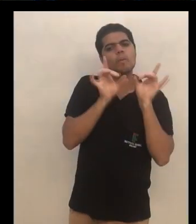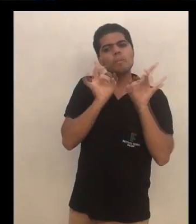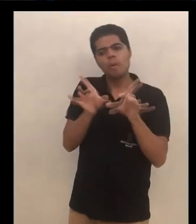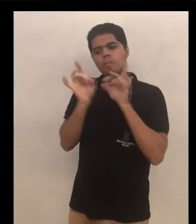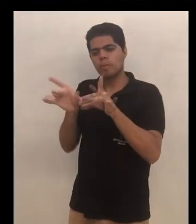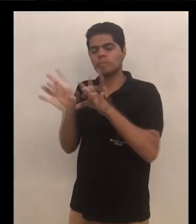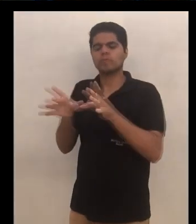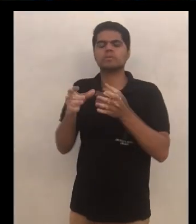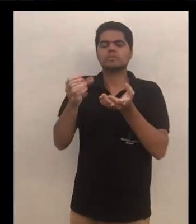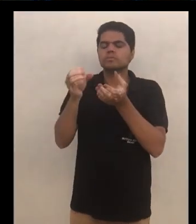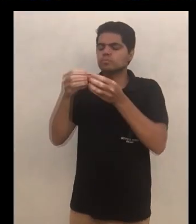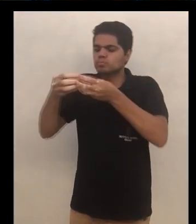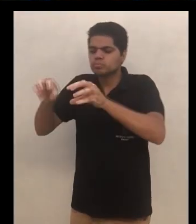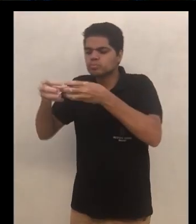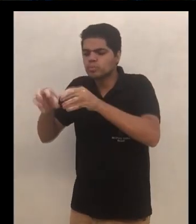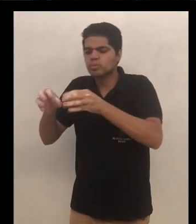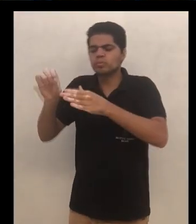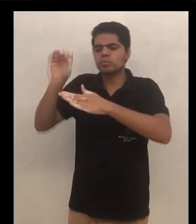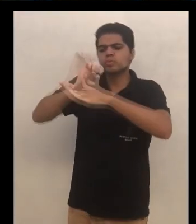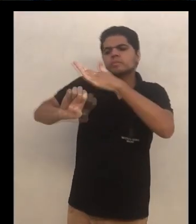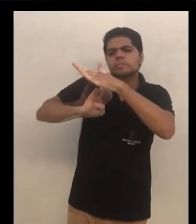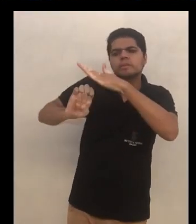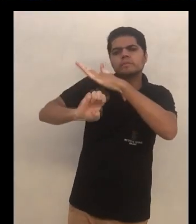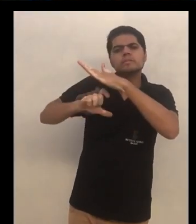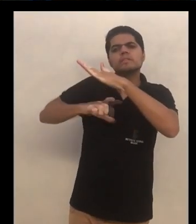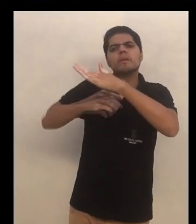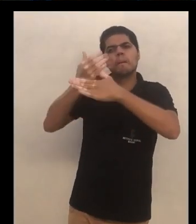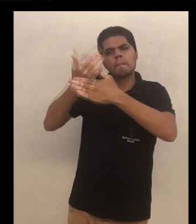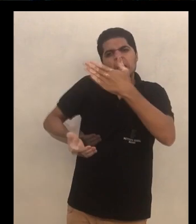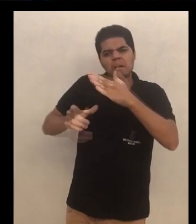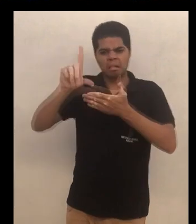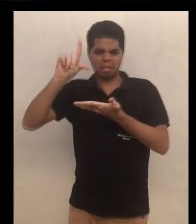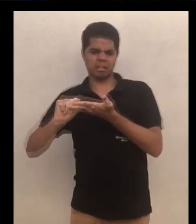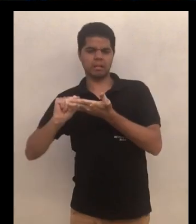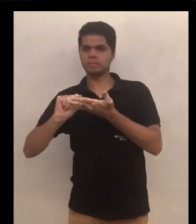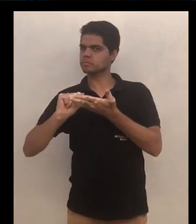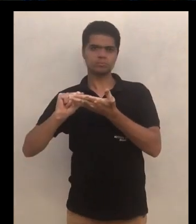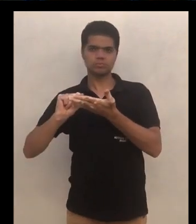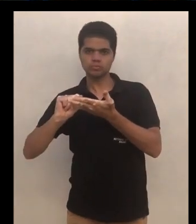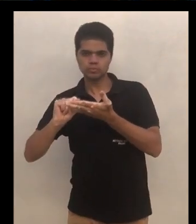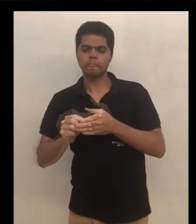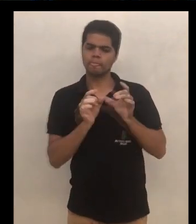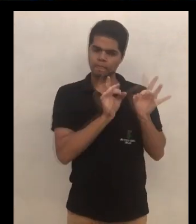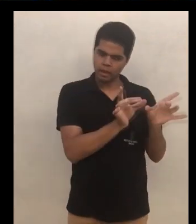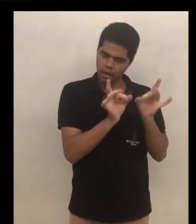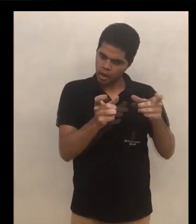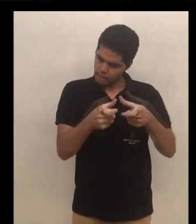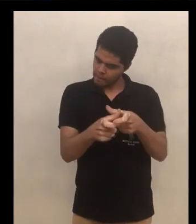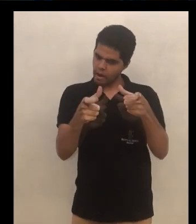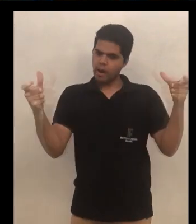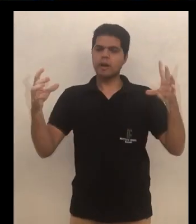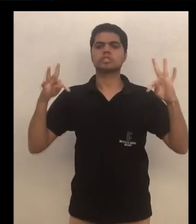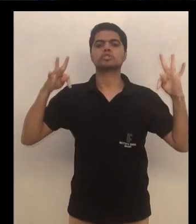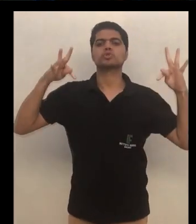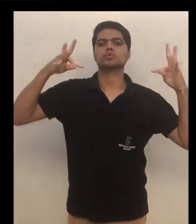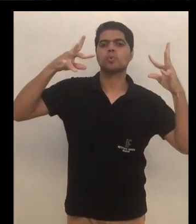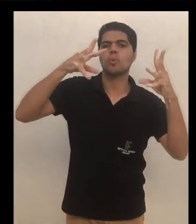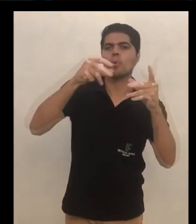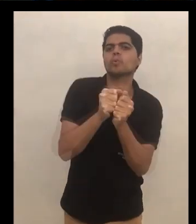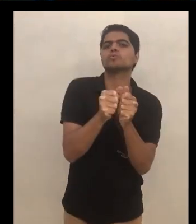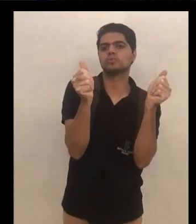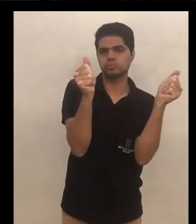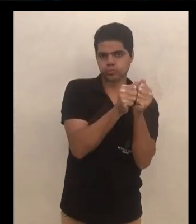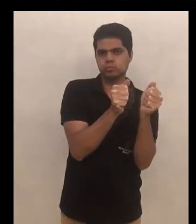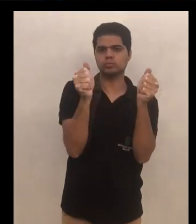frango industrial, do ovo industrial, ele não vai se perder, porque tem mercado consumidor para todos. Por isso que a gente deve